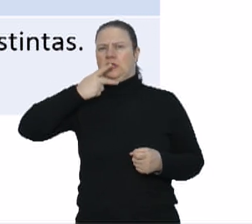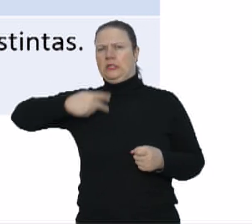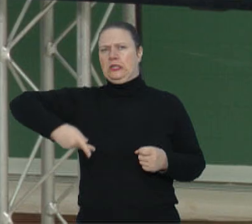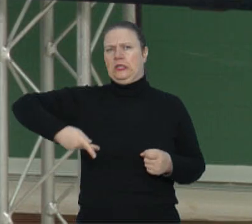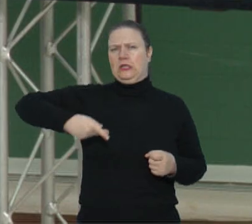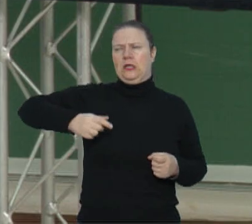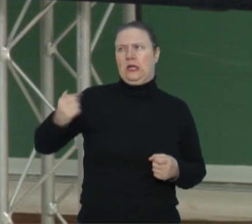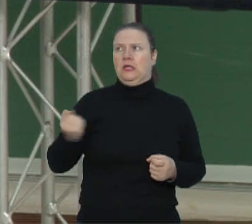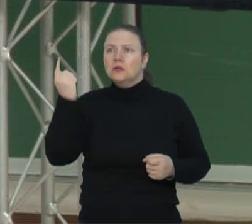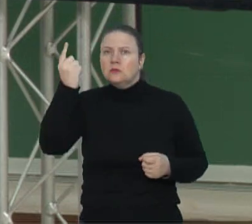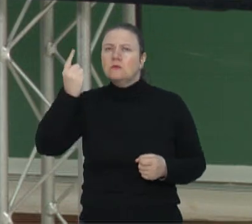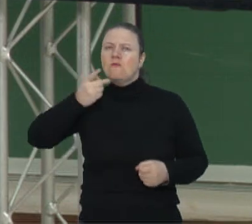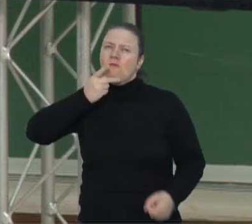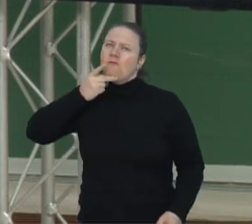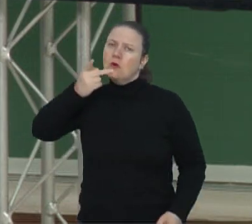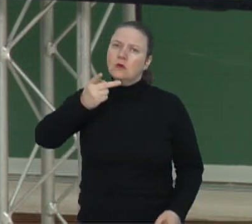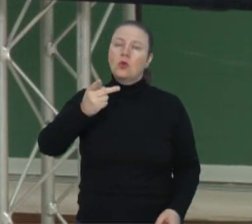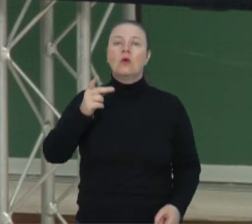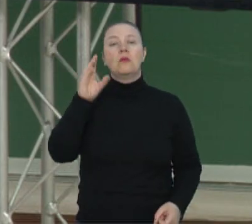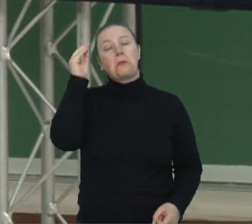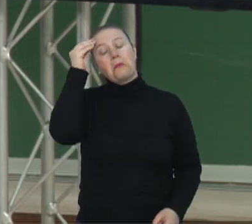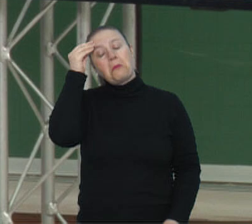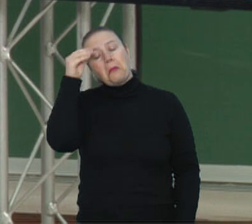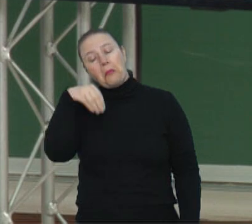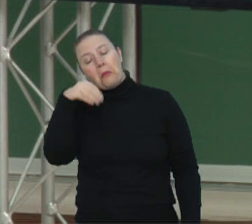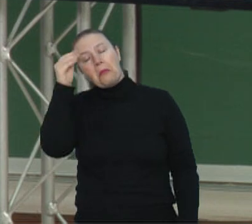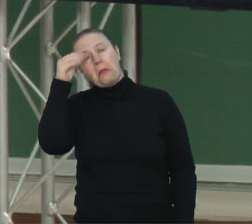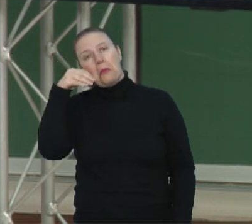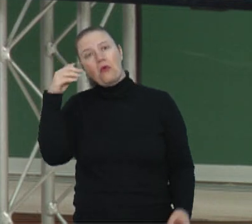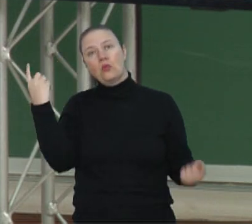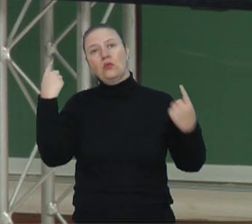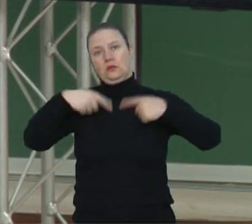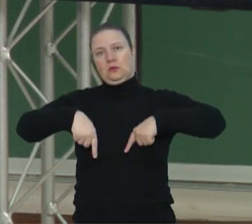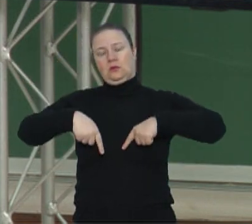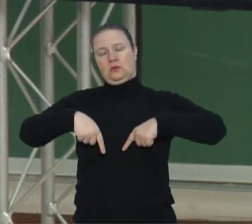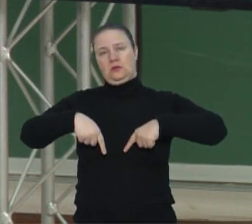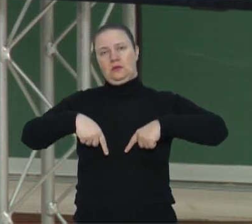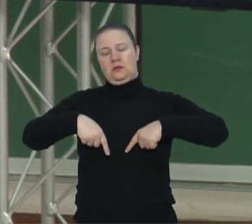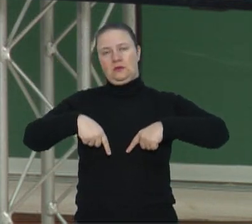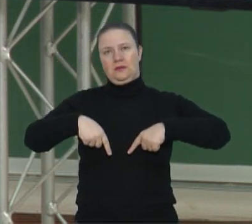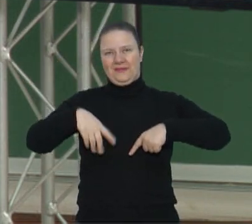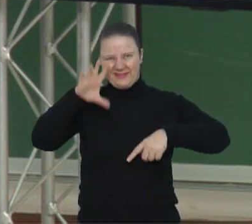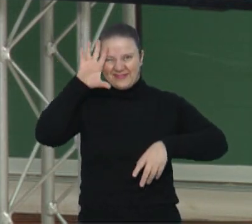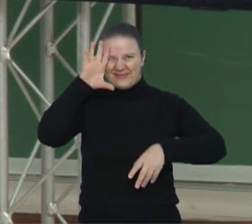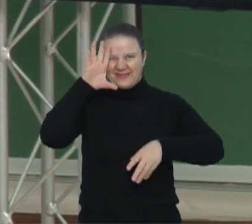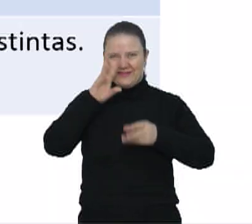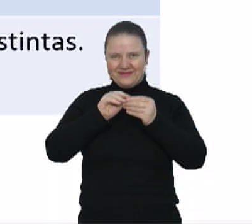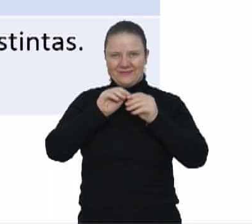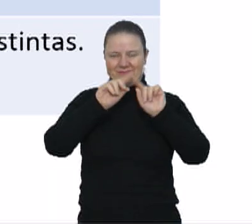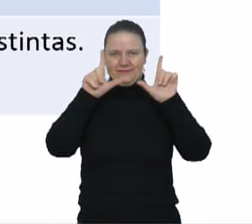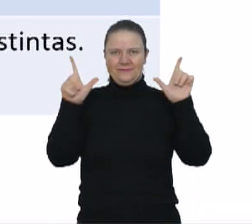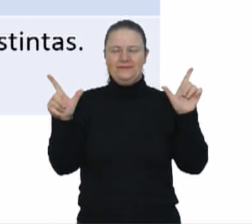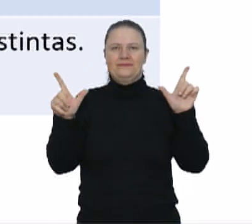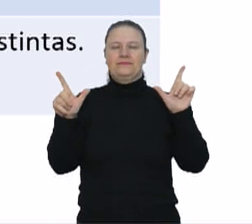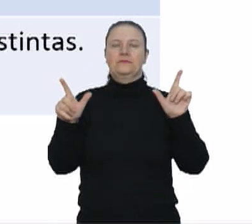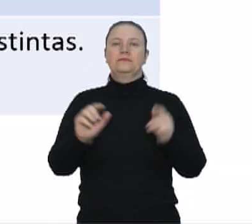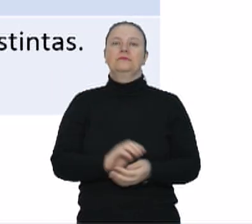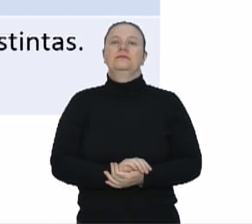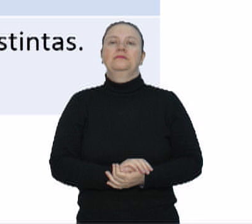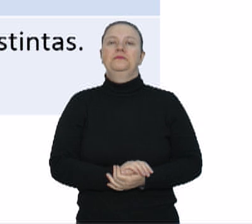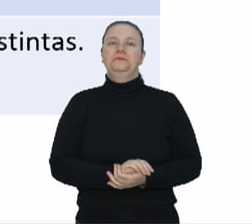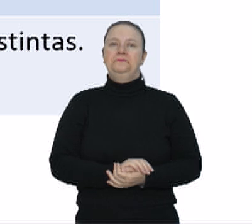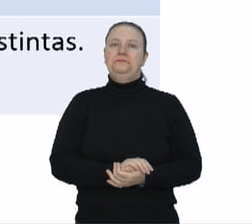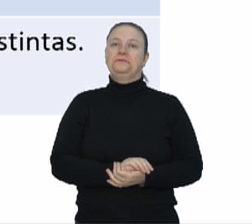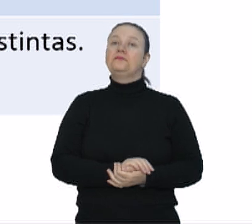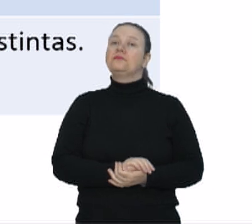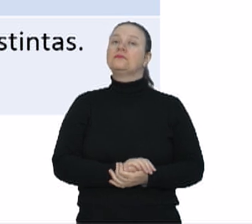já um som fraco. Bom, espero que esteja dando para entender. O timbre tem a ver com